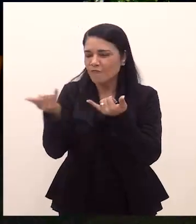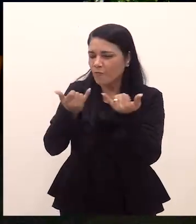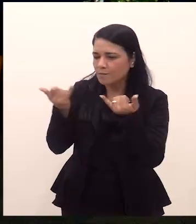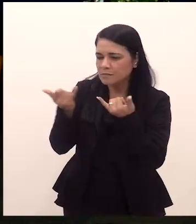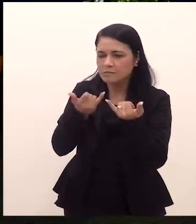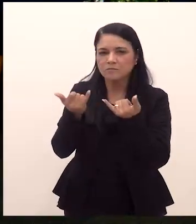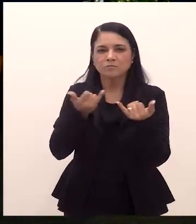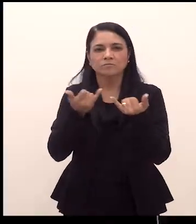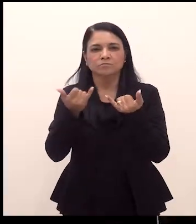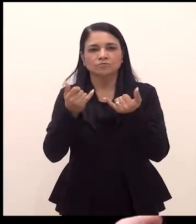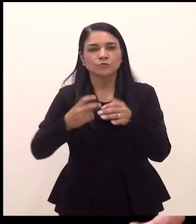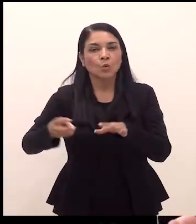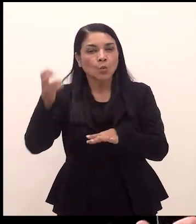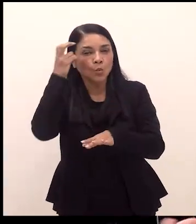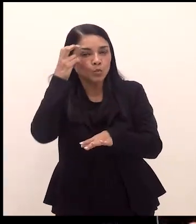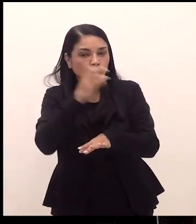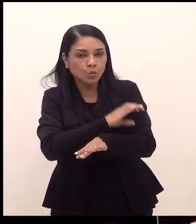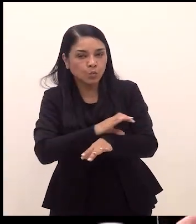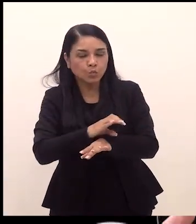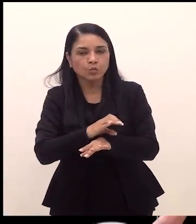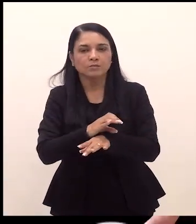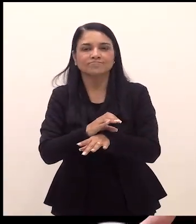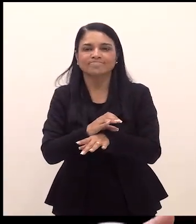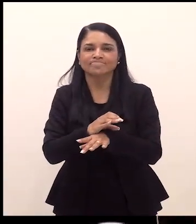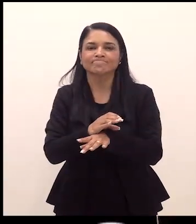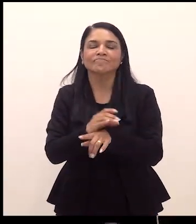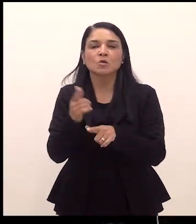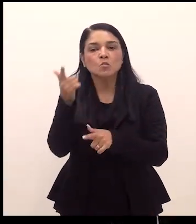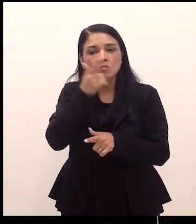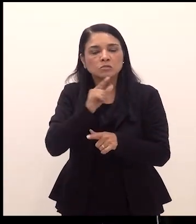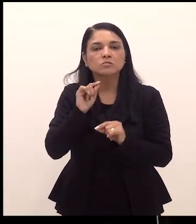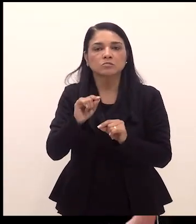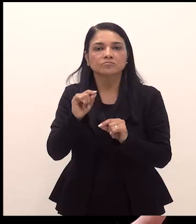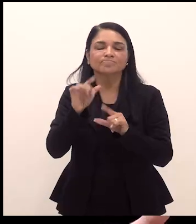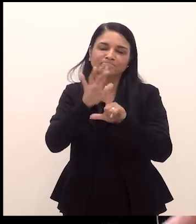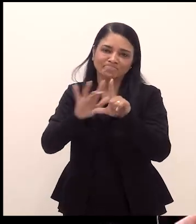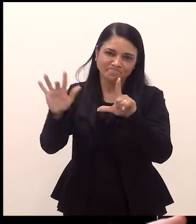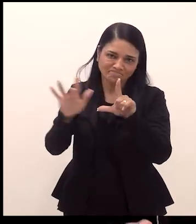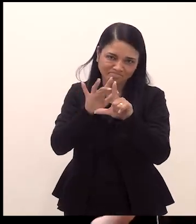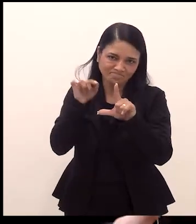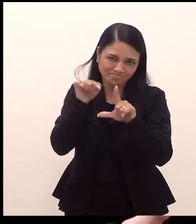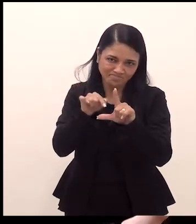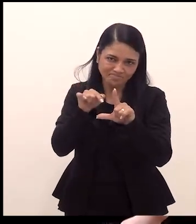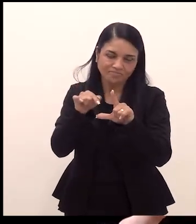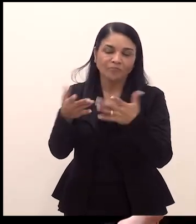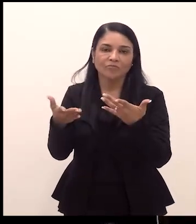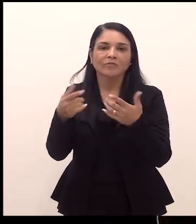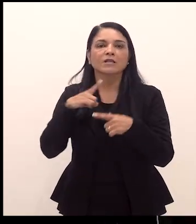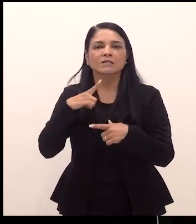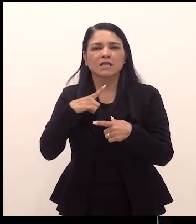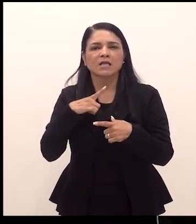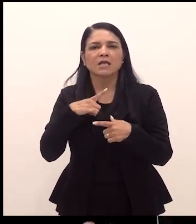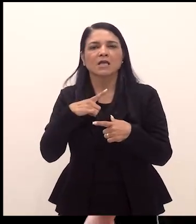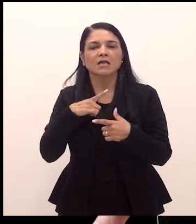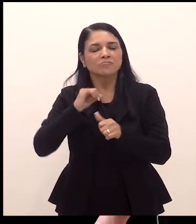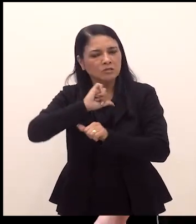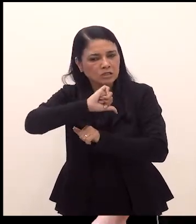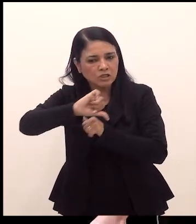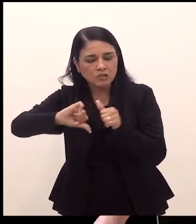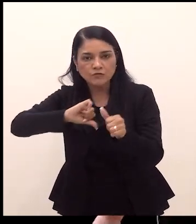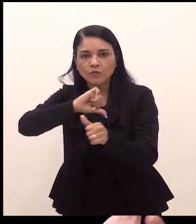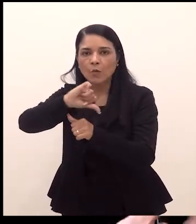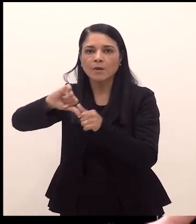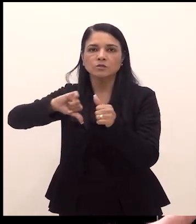sobretudo, a consumir informação, consumir bens culturais, e isso, sem dúvida, aconteceu por conta do digital. Então, a gente